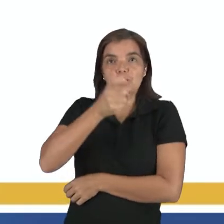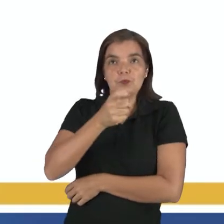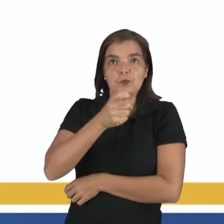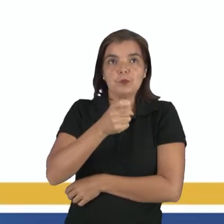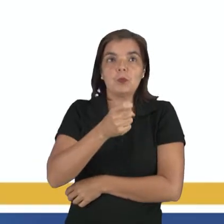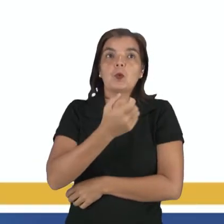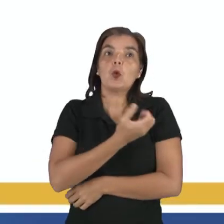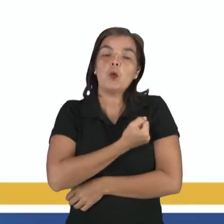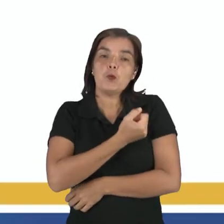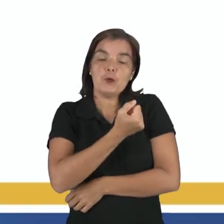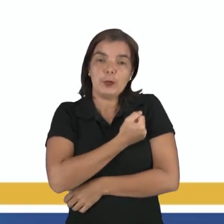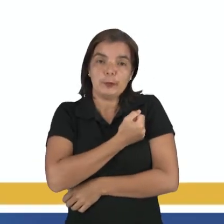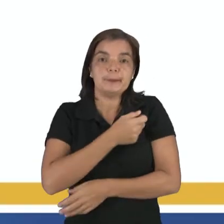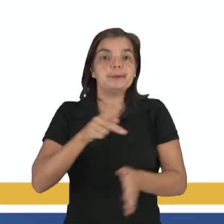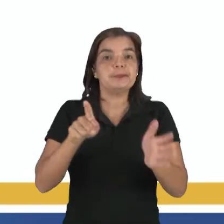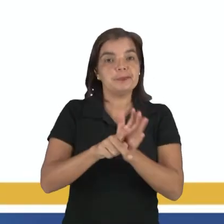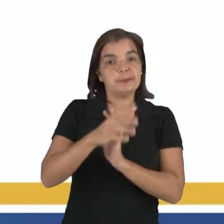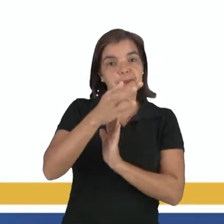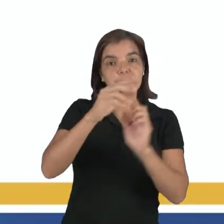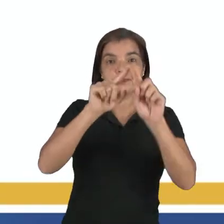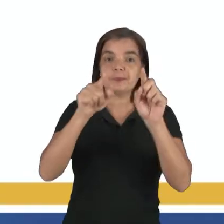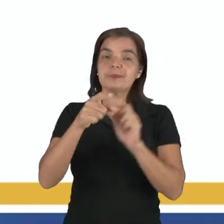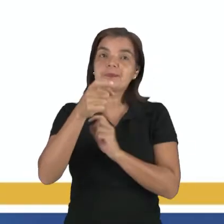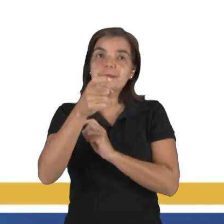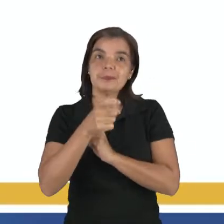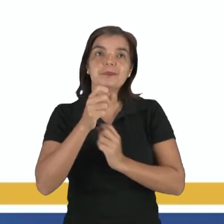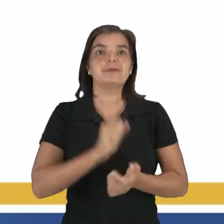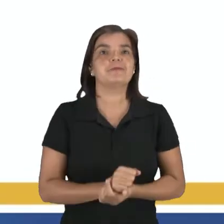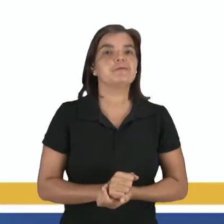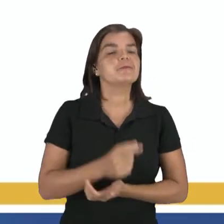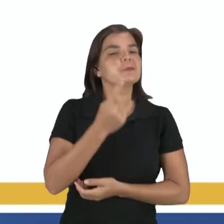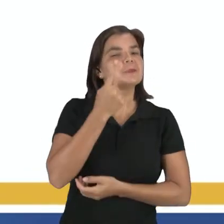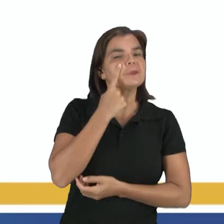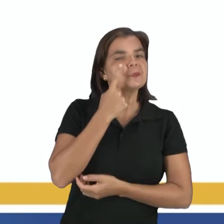valor de x um valor para f de x.